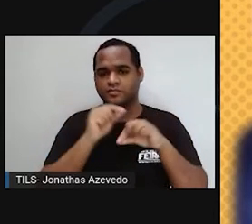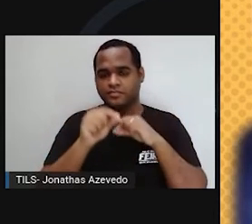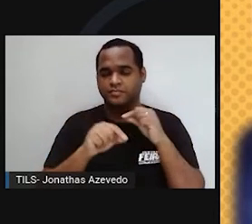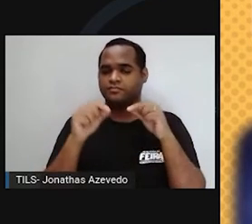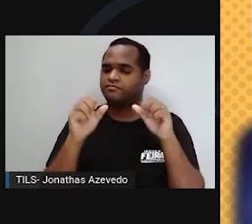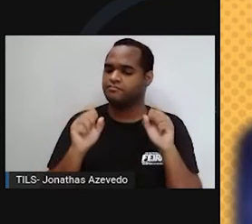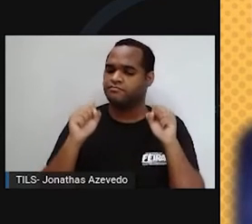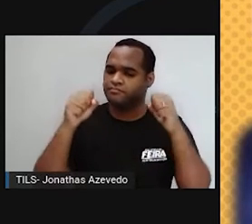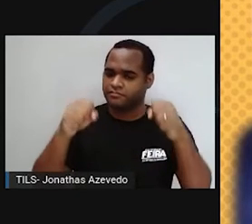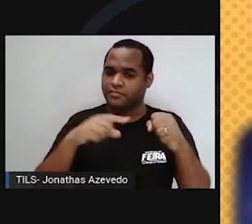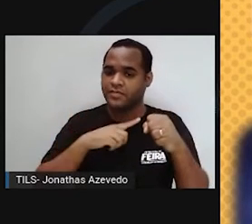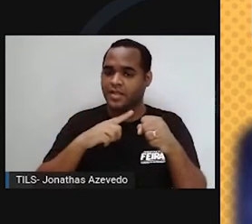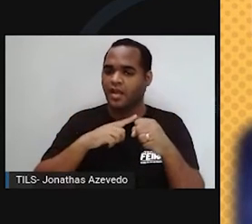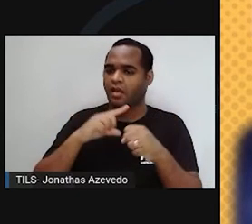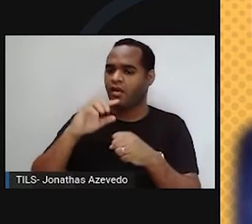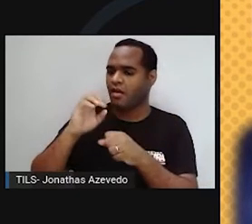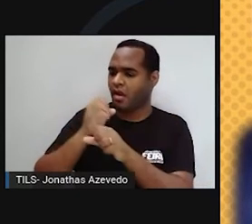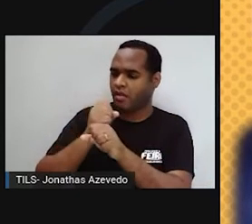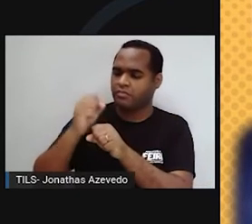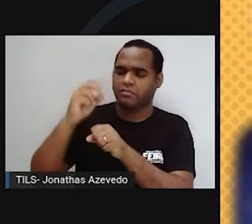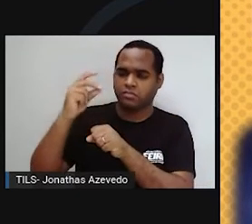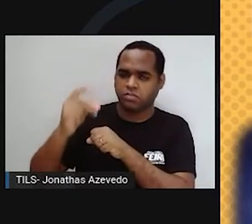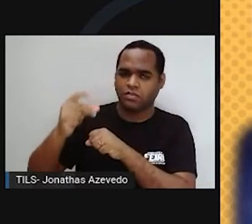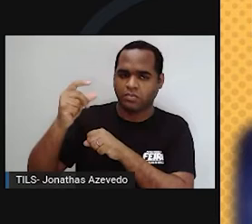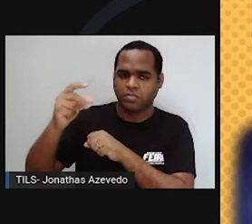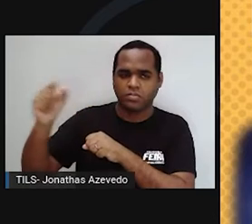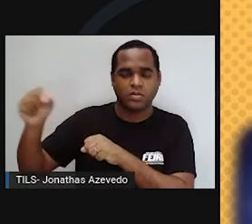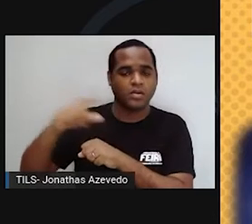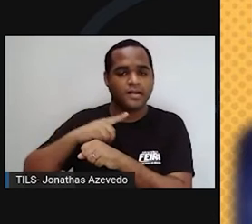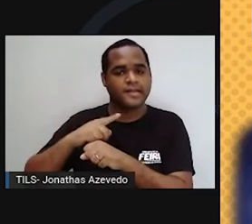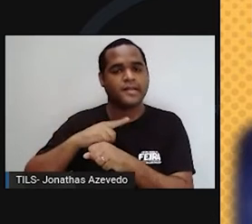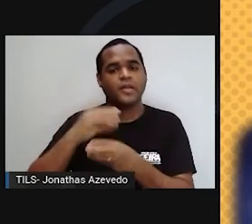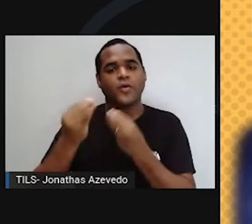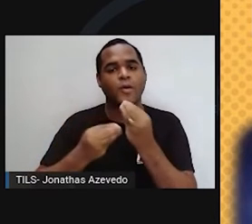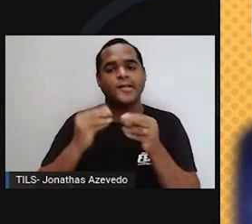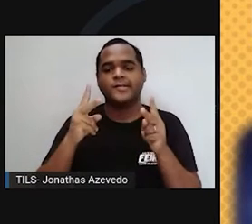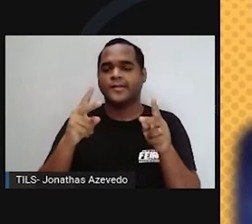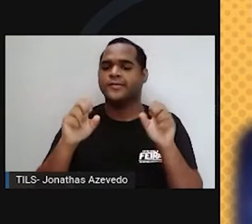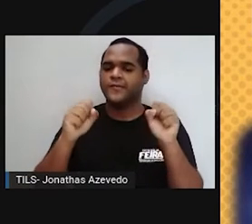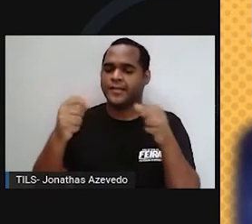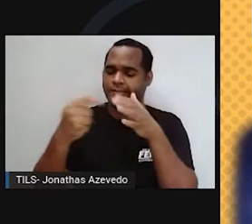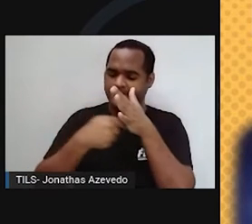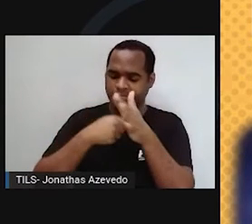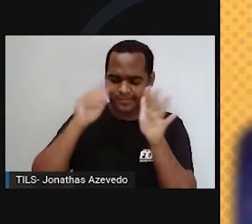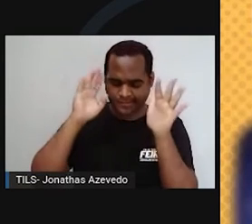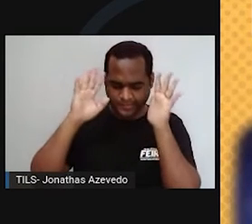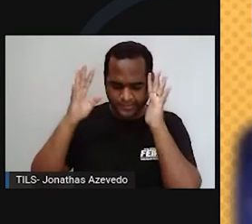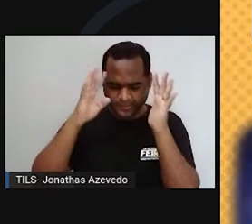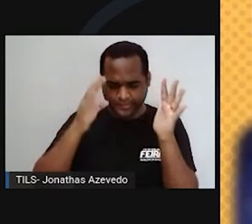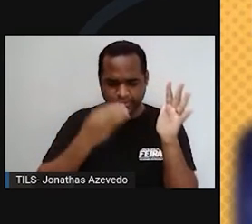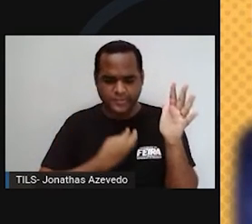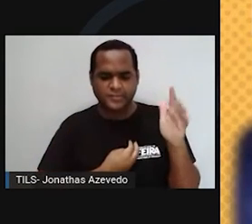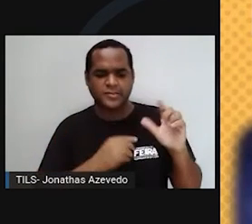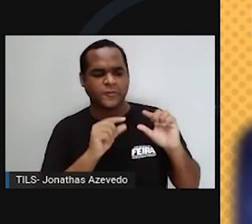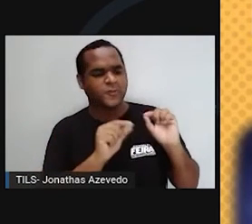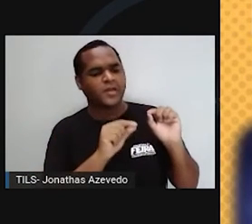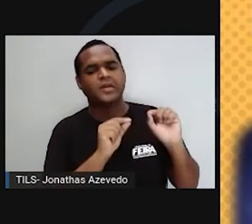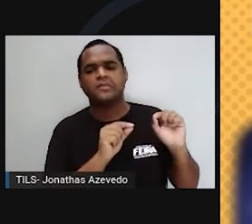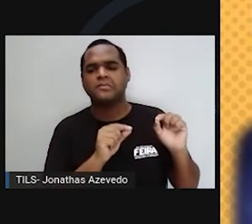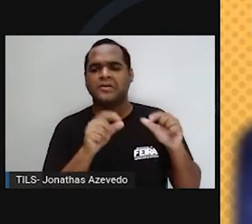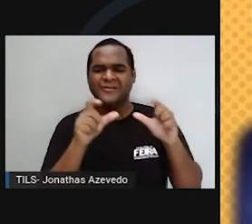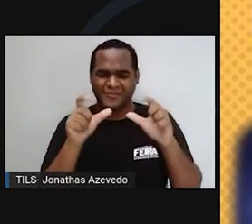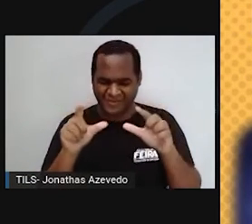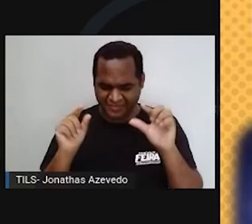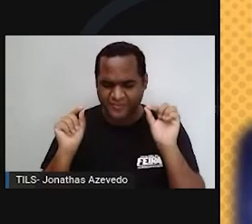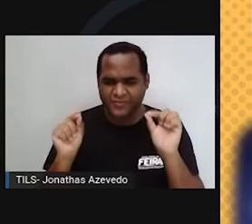arranhar os bilhões de anos de herança que temos e ainda continuarmos a nos perguntar de onde viemos e para onde vamos,